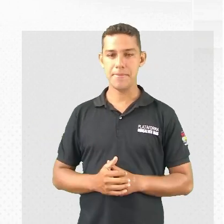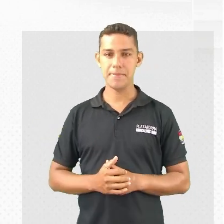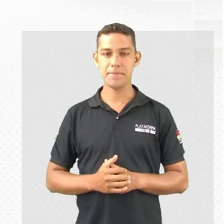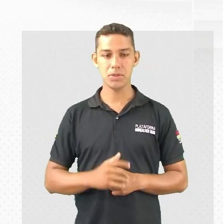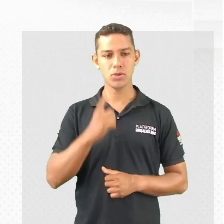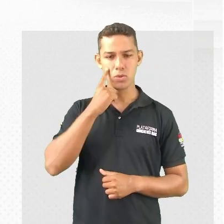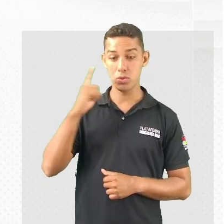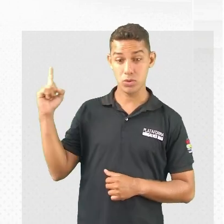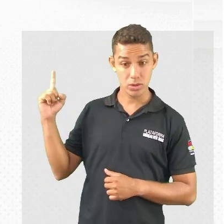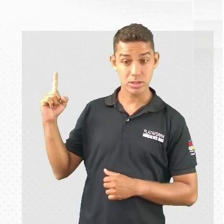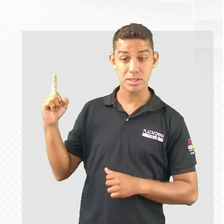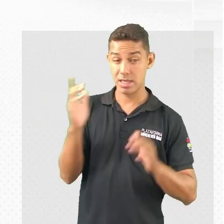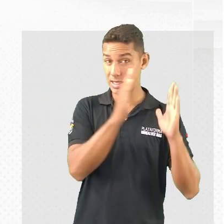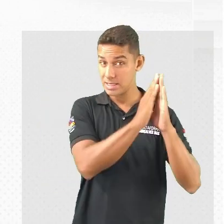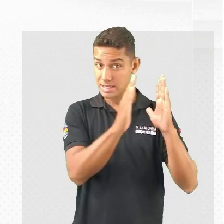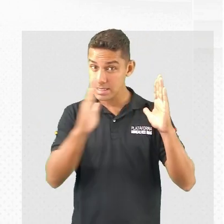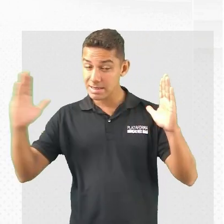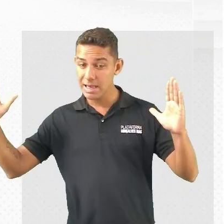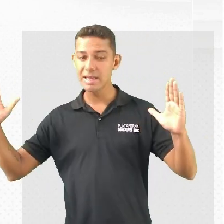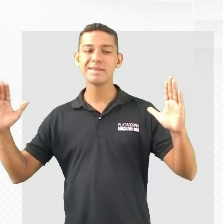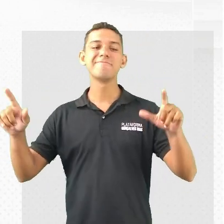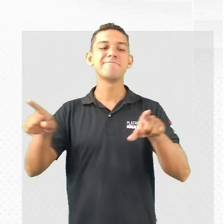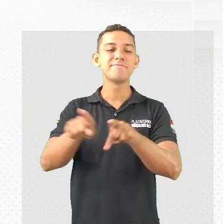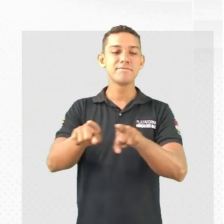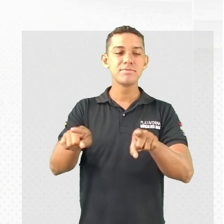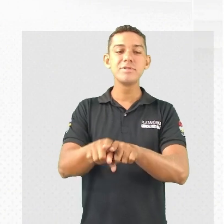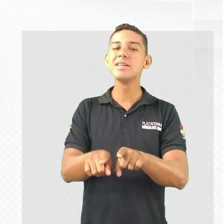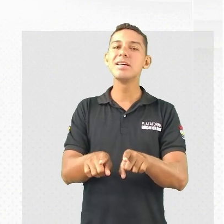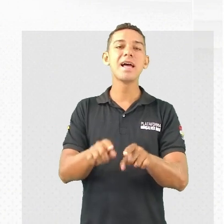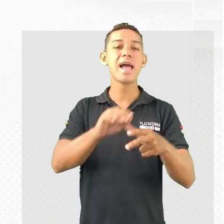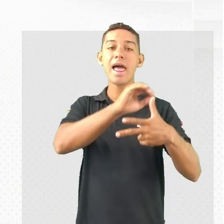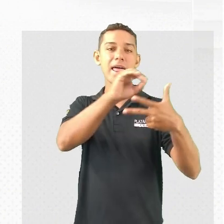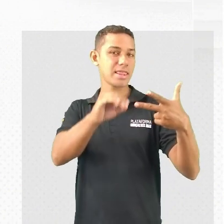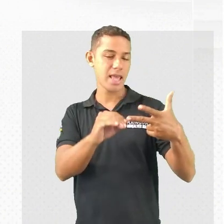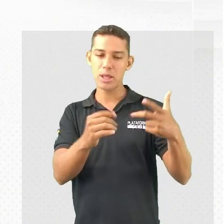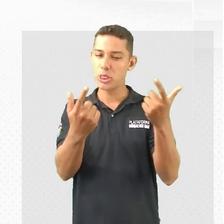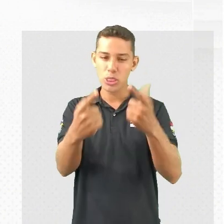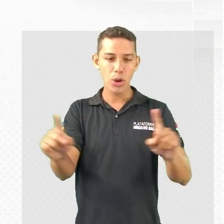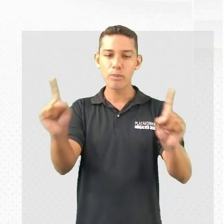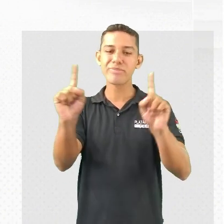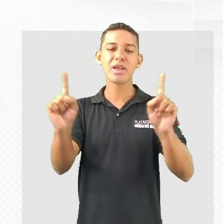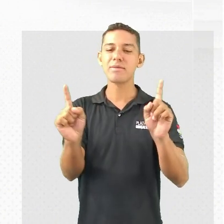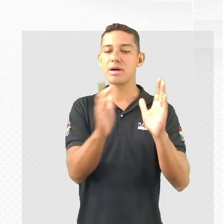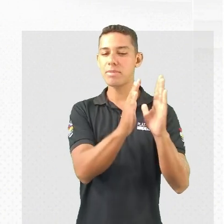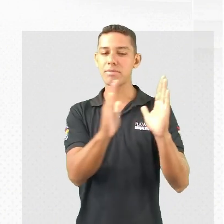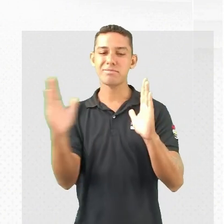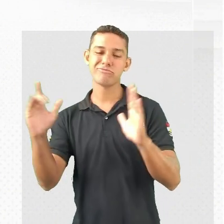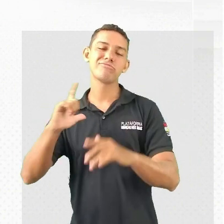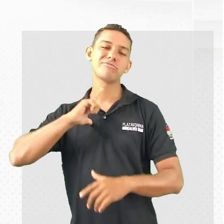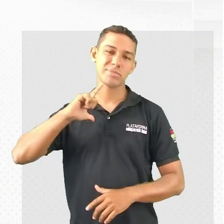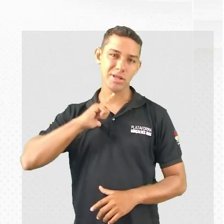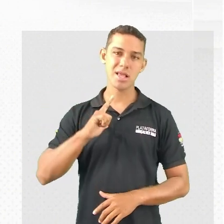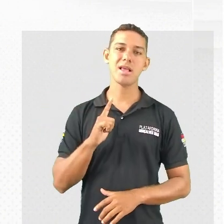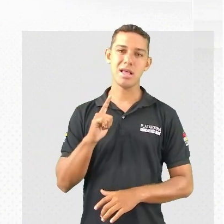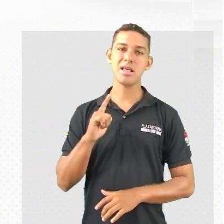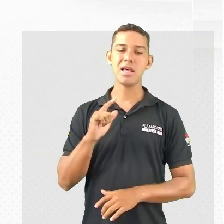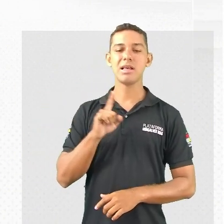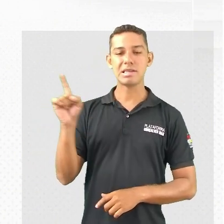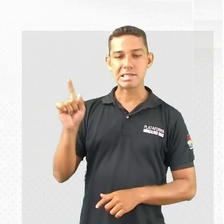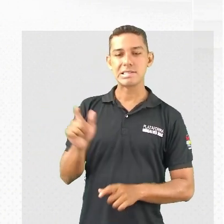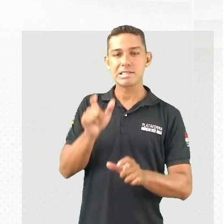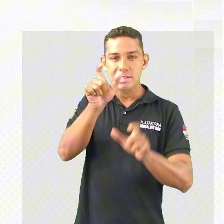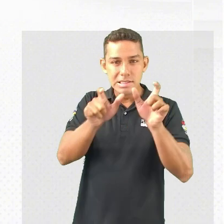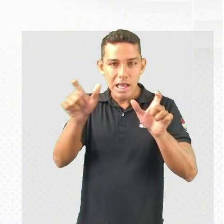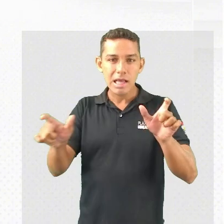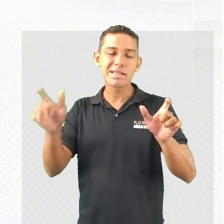escala numérica, para quem está fazendo Enem, não existe nenhuma edição do Enem que não tenha caído de escala numérica. Nenhuma. Tanto